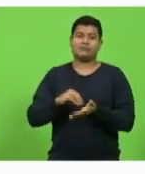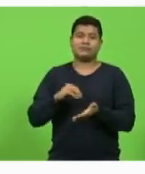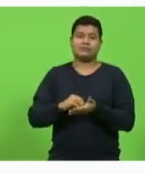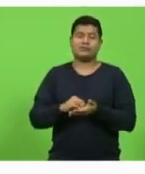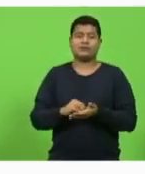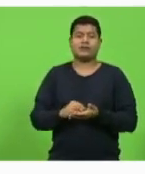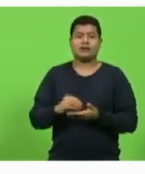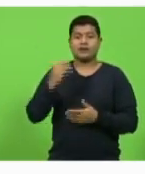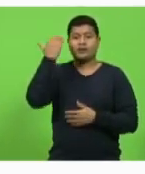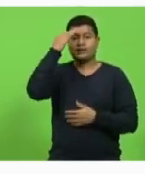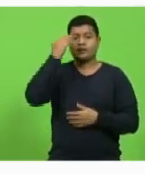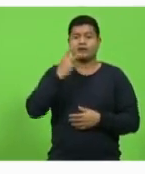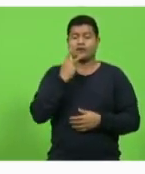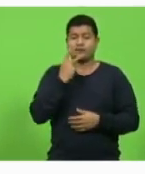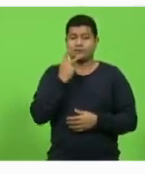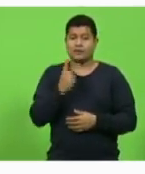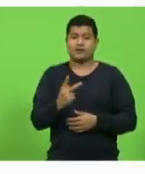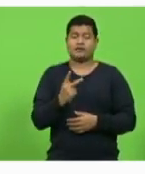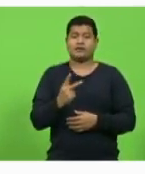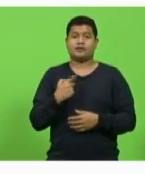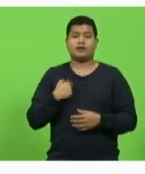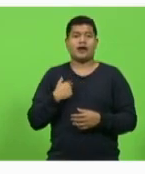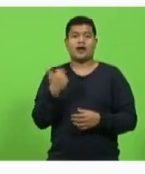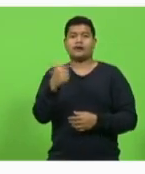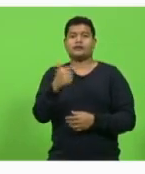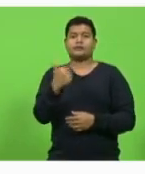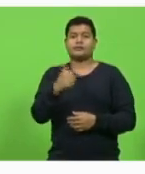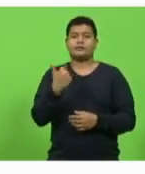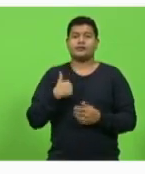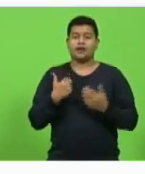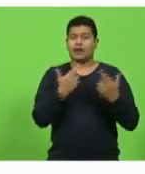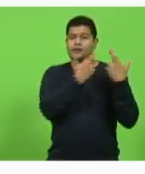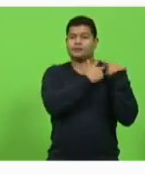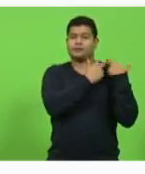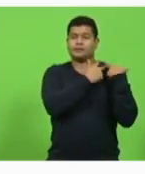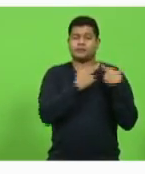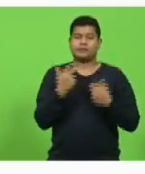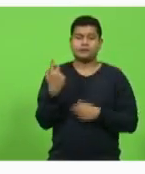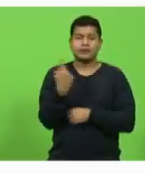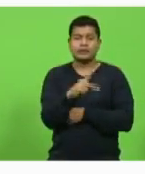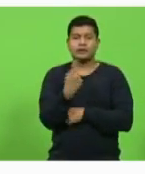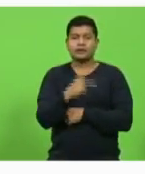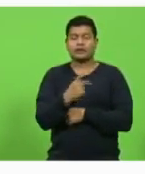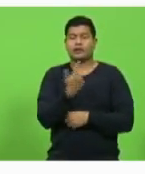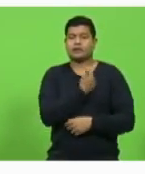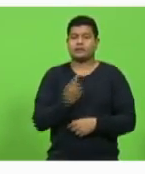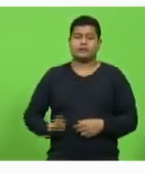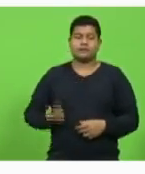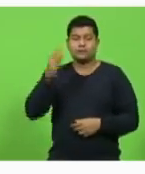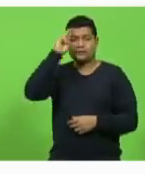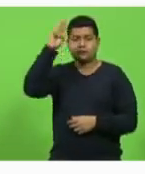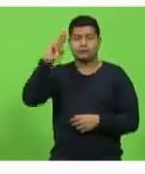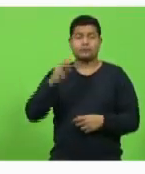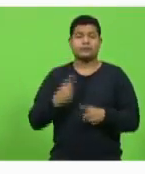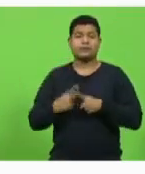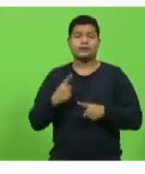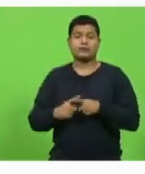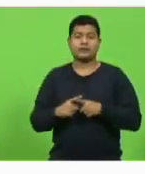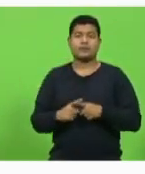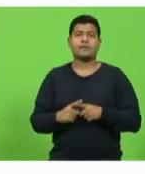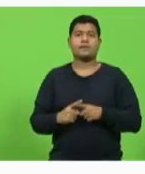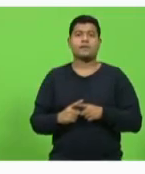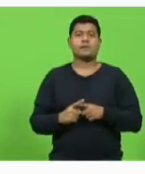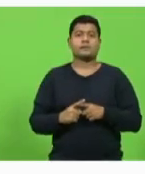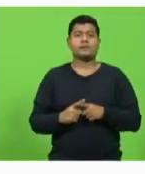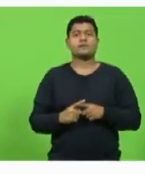simplesmente dizer que não há qualquer tipo de responsabilidade em relação ao ora representado. Até porque, formado